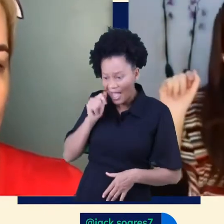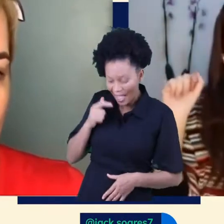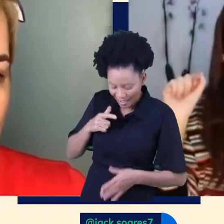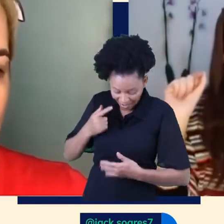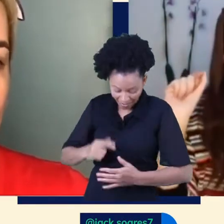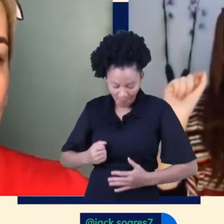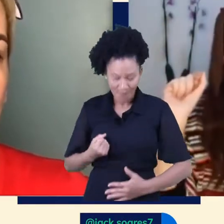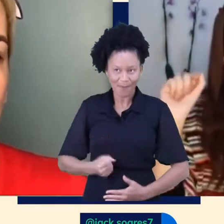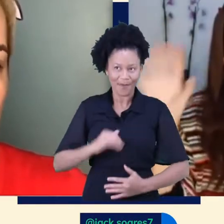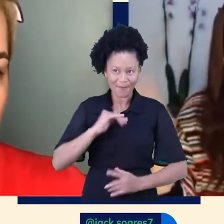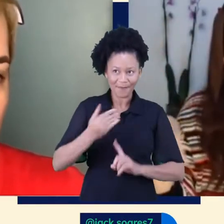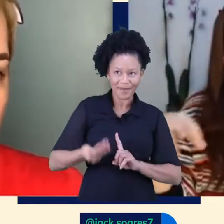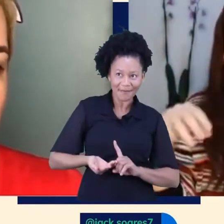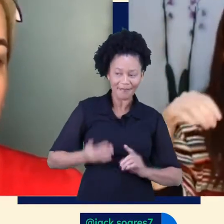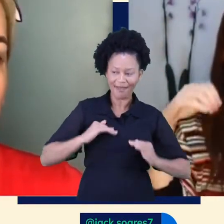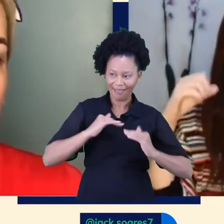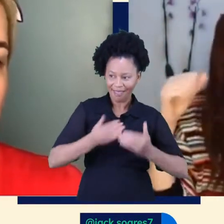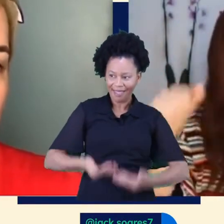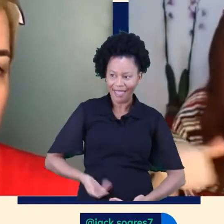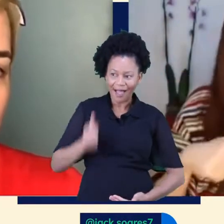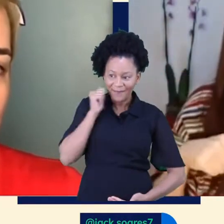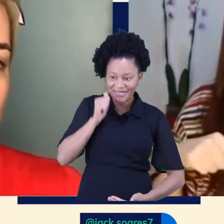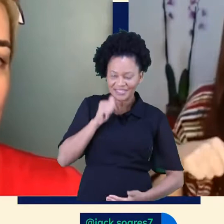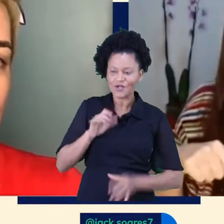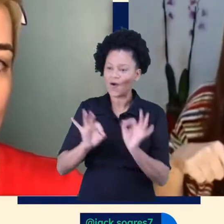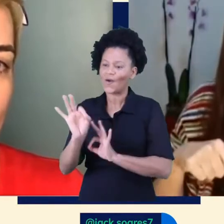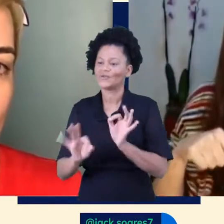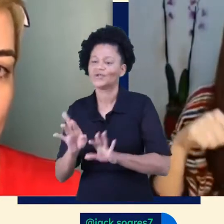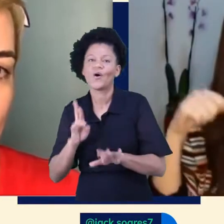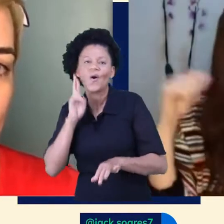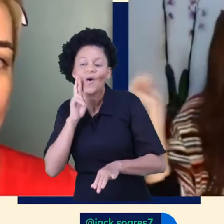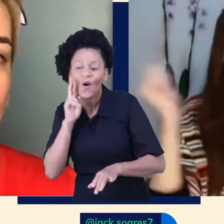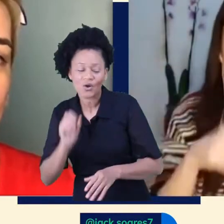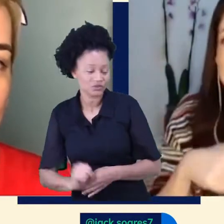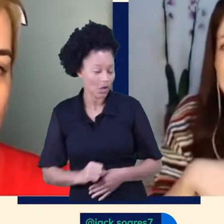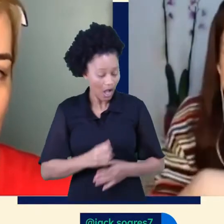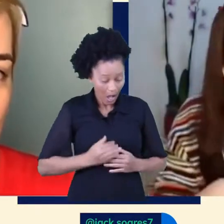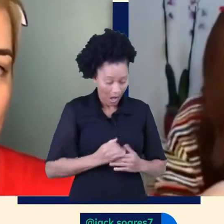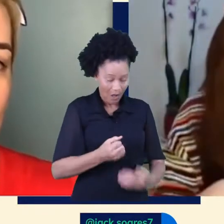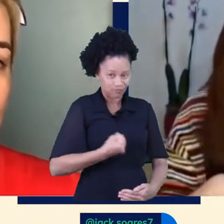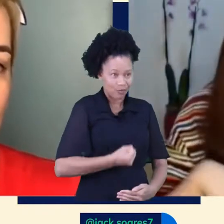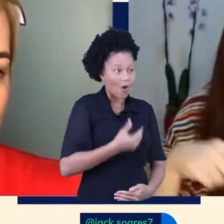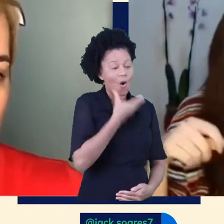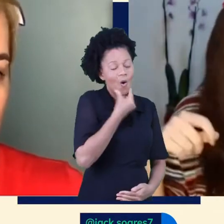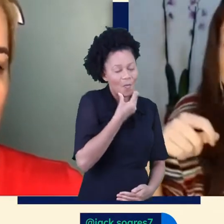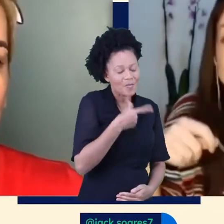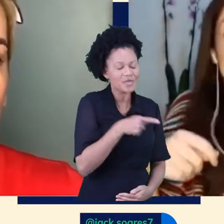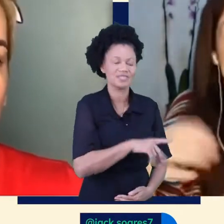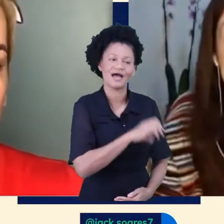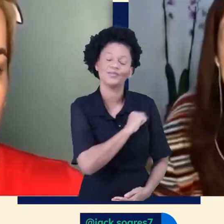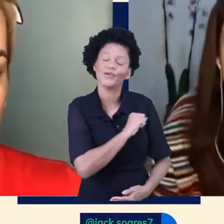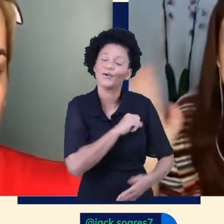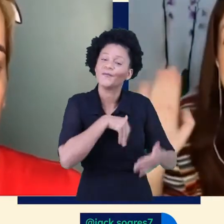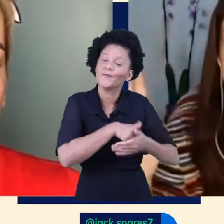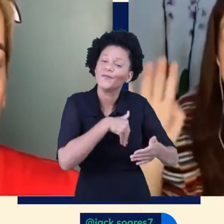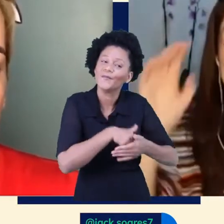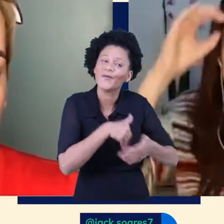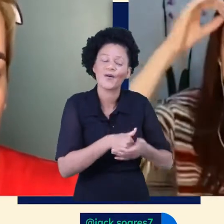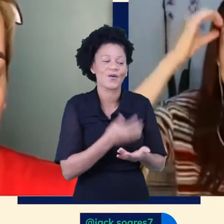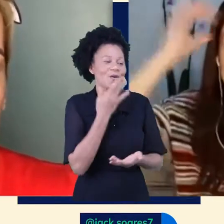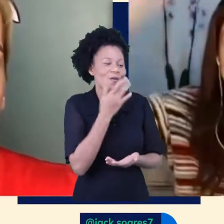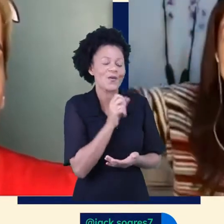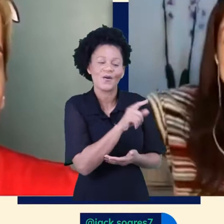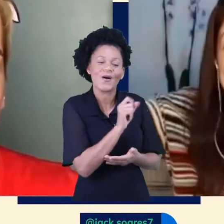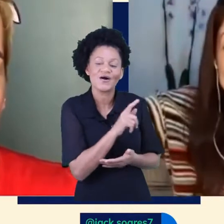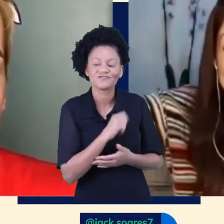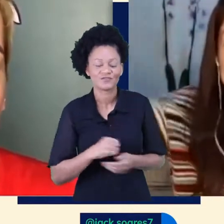o quartinho vai ser azul, ele vai adorar jogar bola, ele vai ser o parceirão do papai. A criança tem 1 mês e a gente já